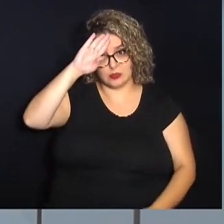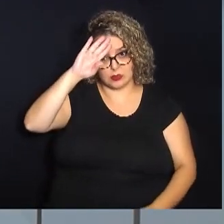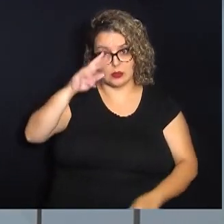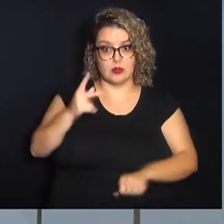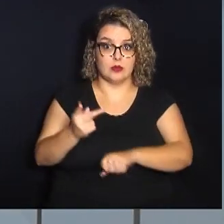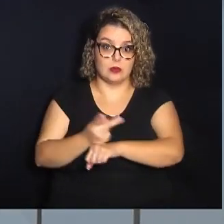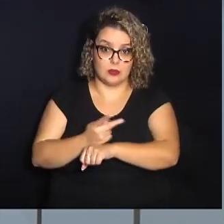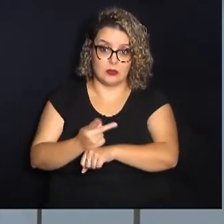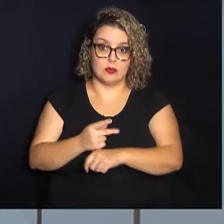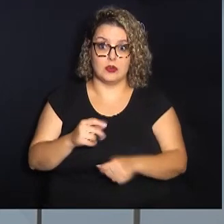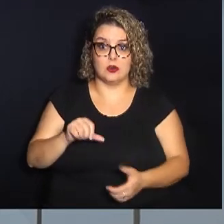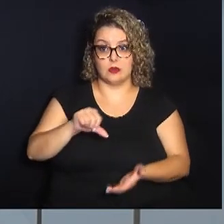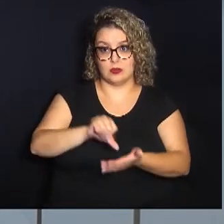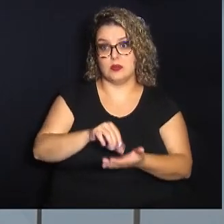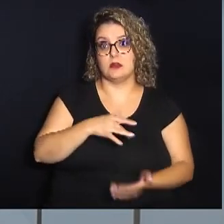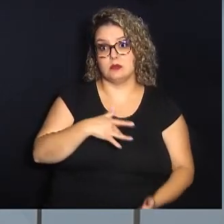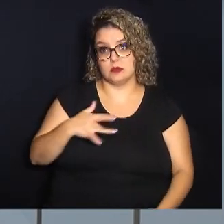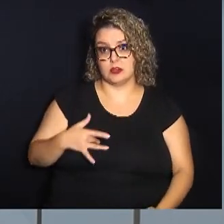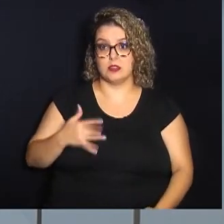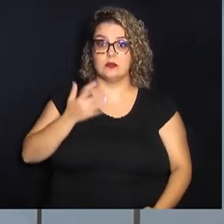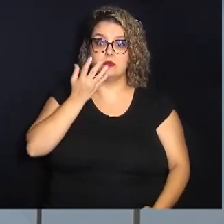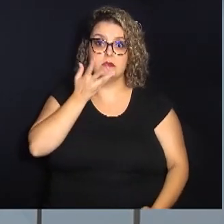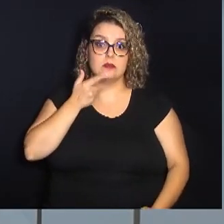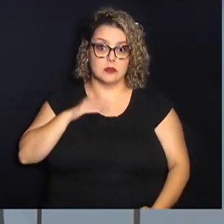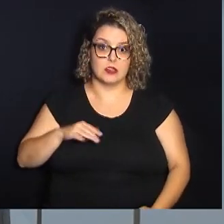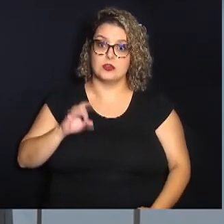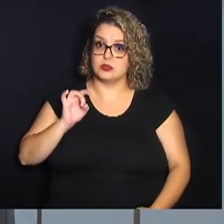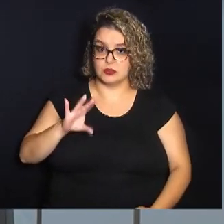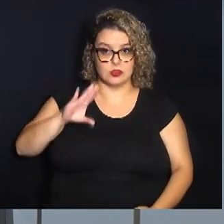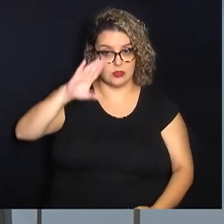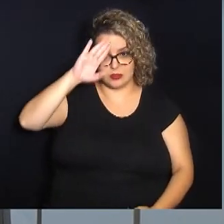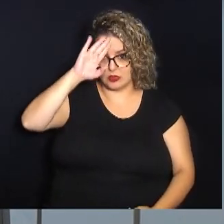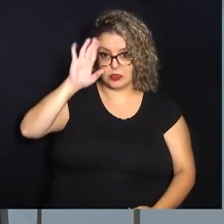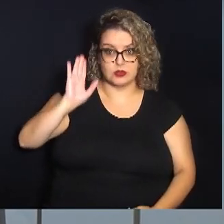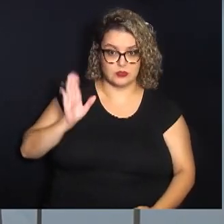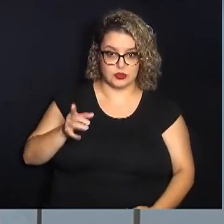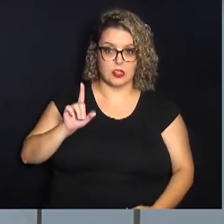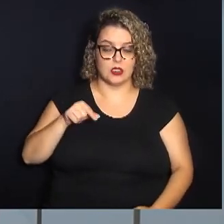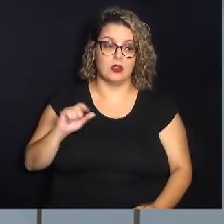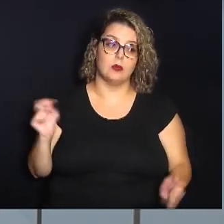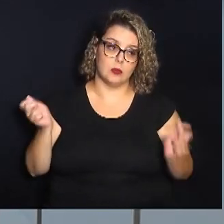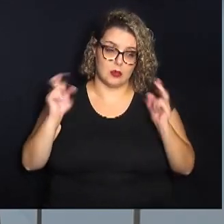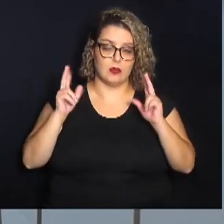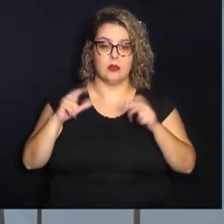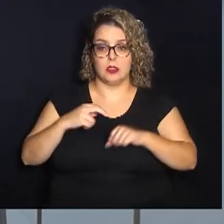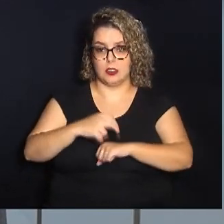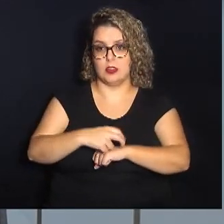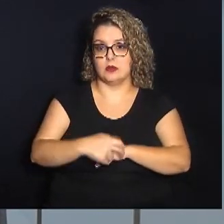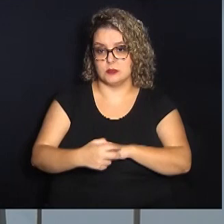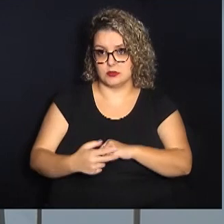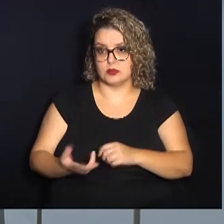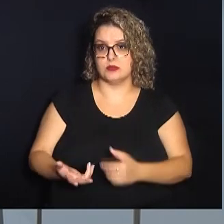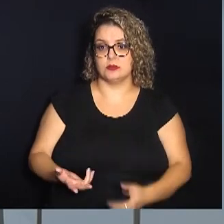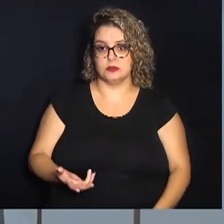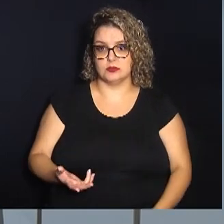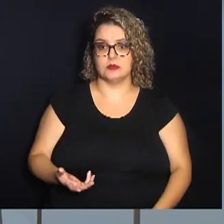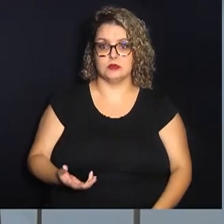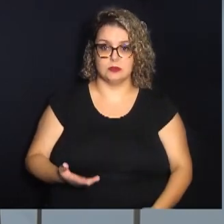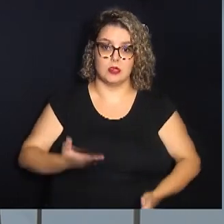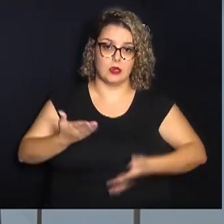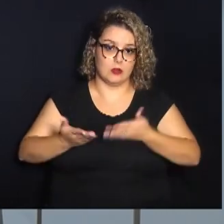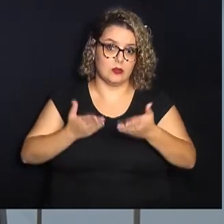a unidade de saúde, mas para criança sempre foi, só febre já é um alerta aí para dengue e para a instauração dos